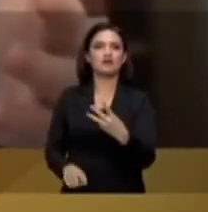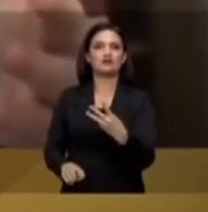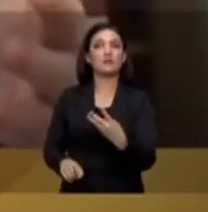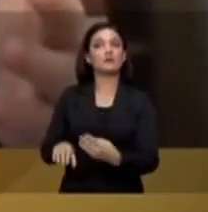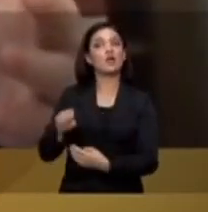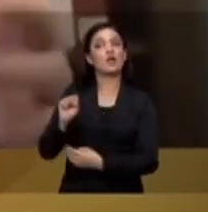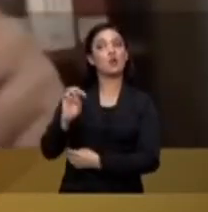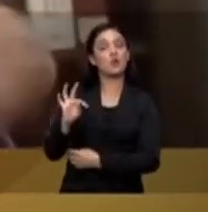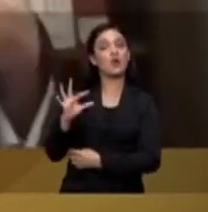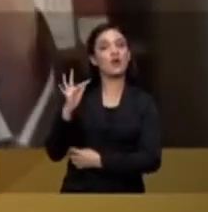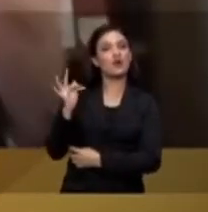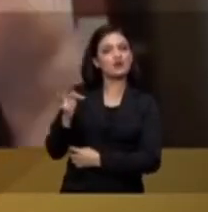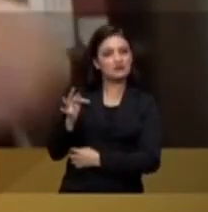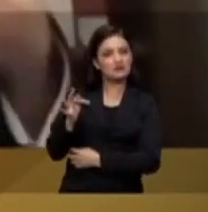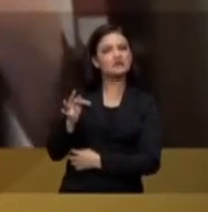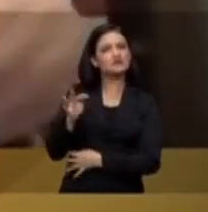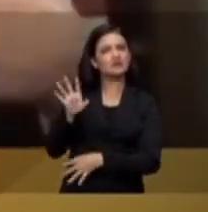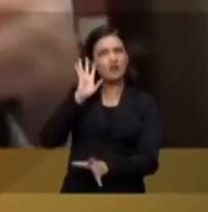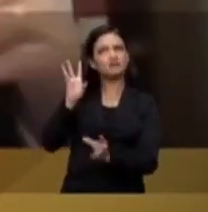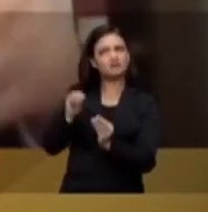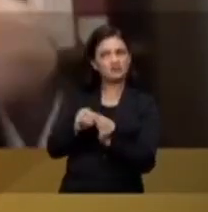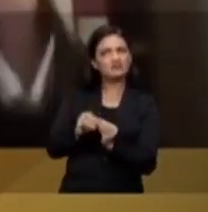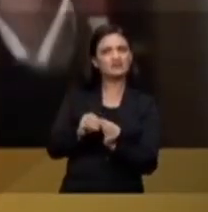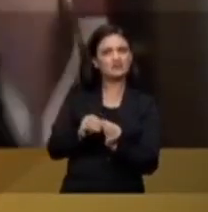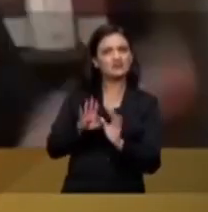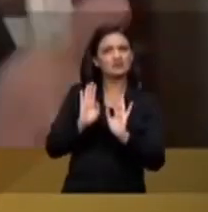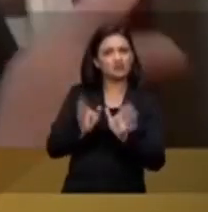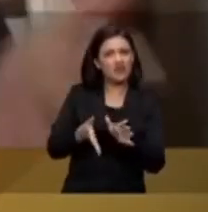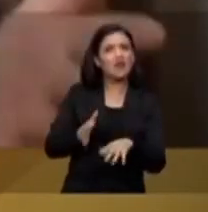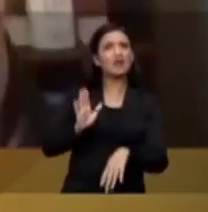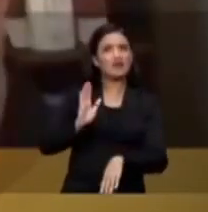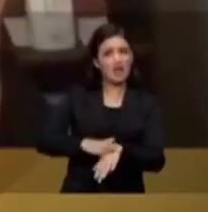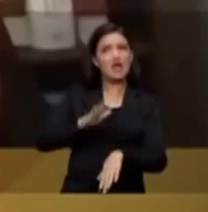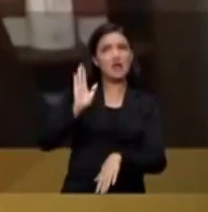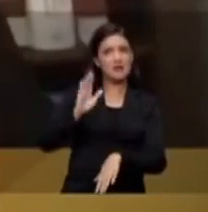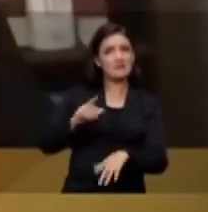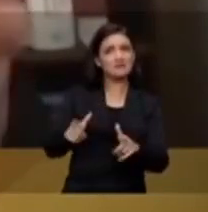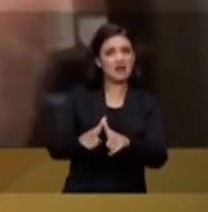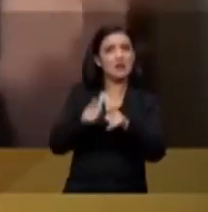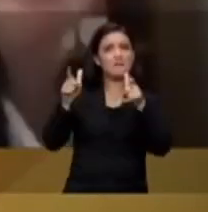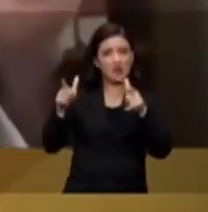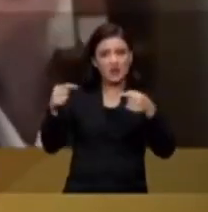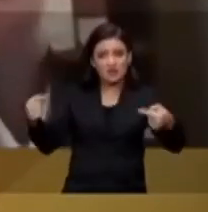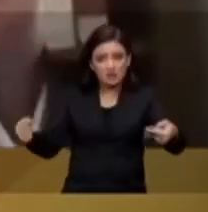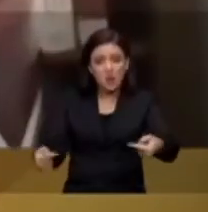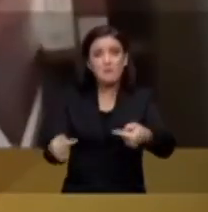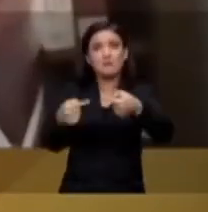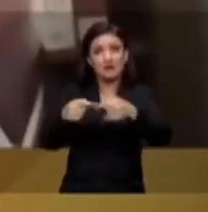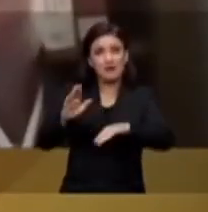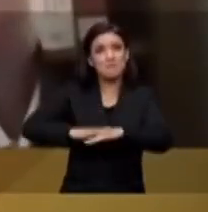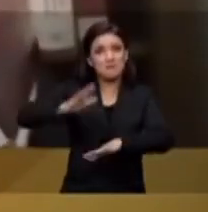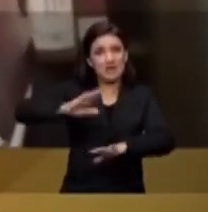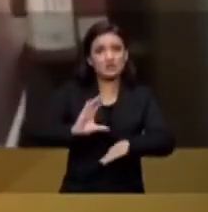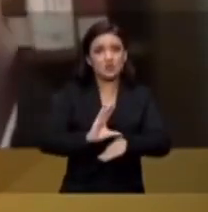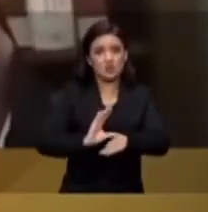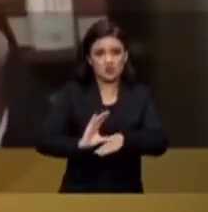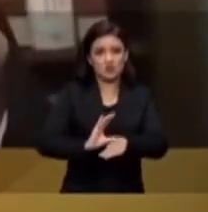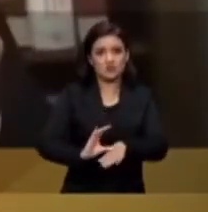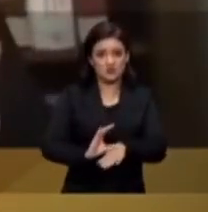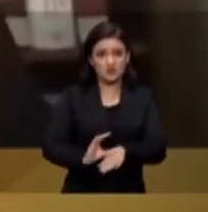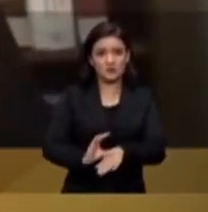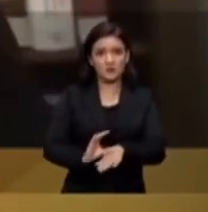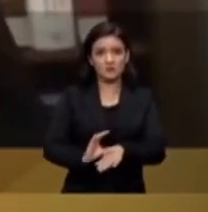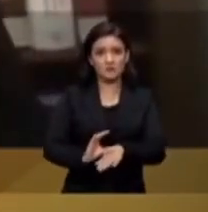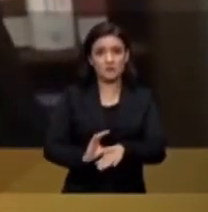Suprema Corte, que era o entendimento data venia mais consentâneo com a letra e o espírito da Constituição, inclusive aquilo